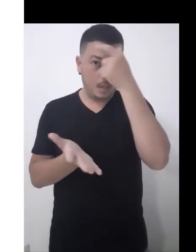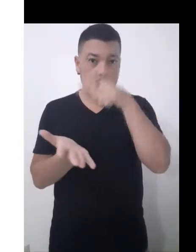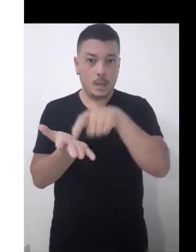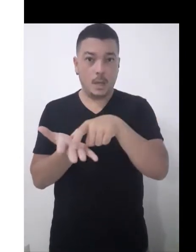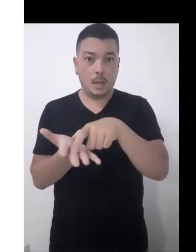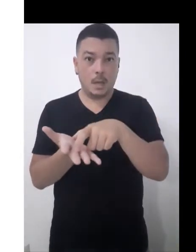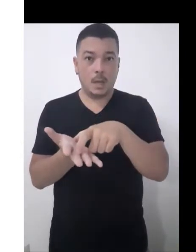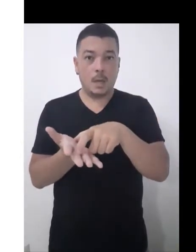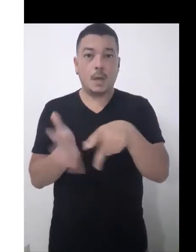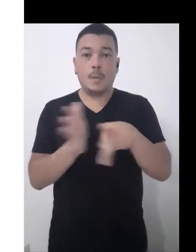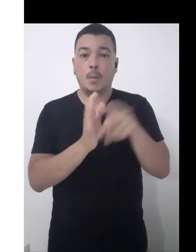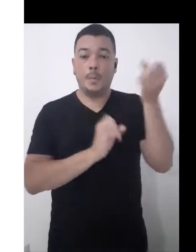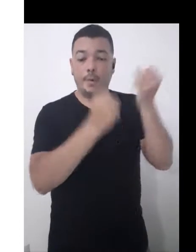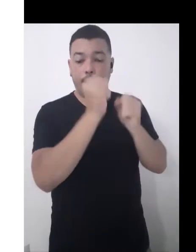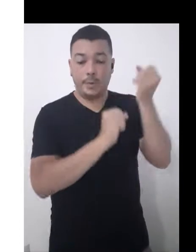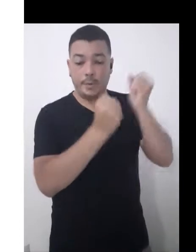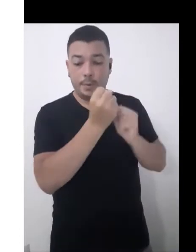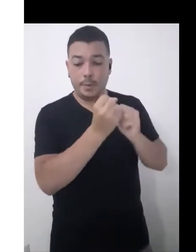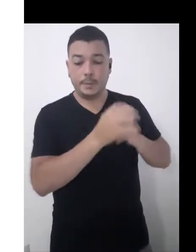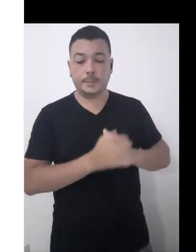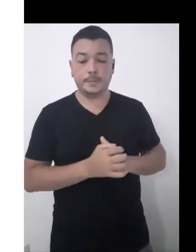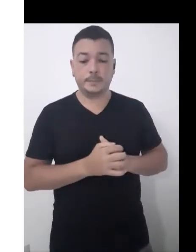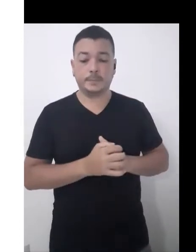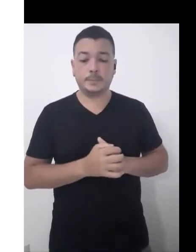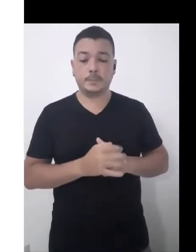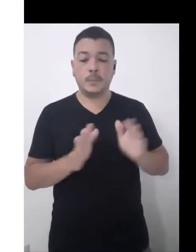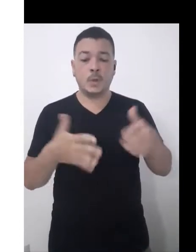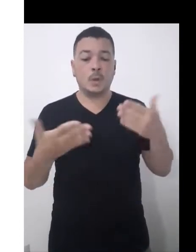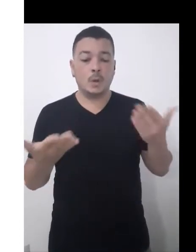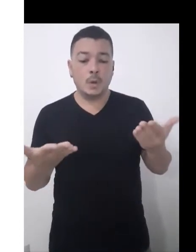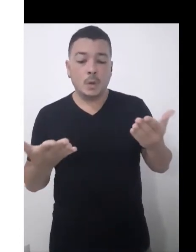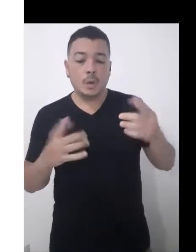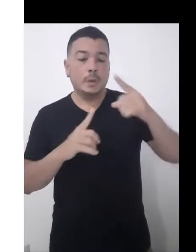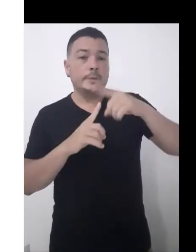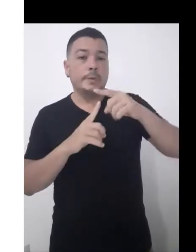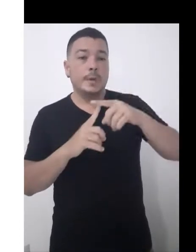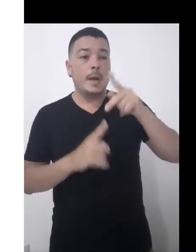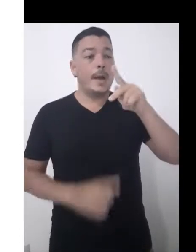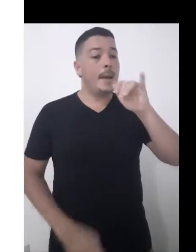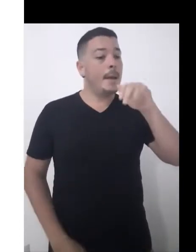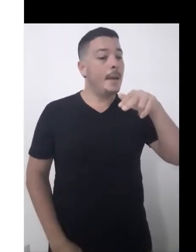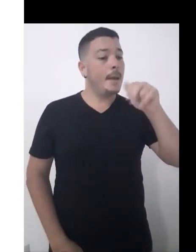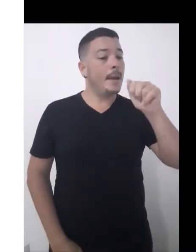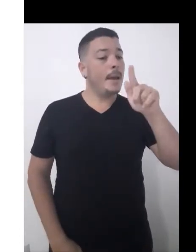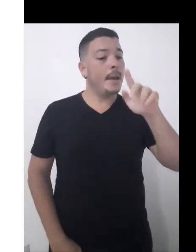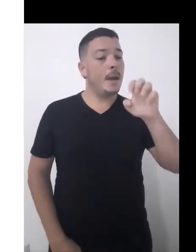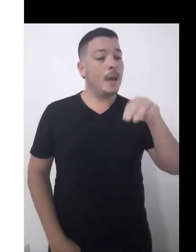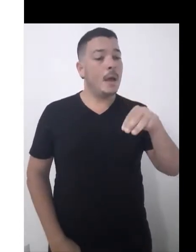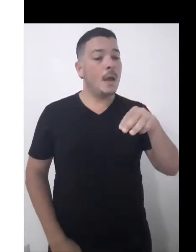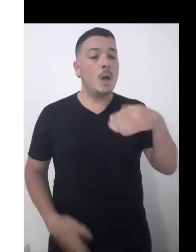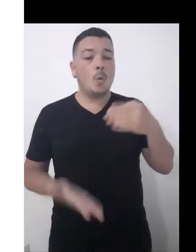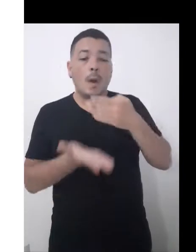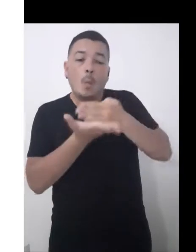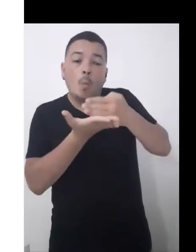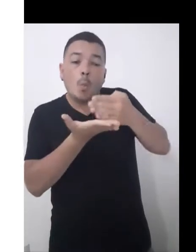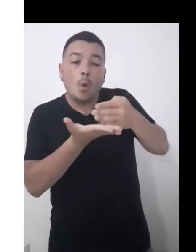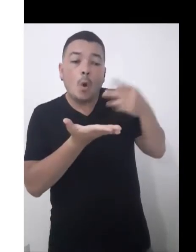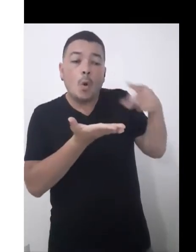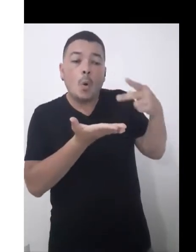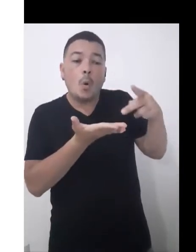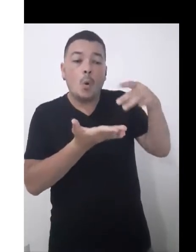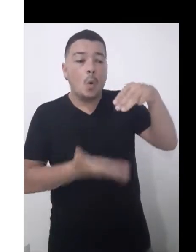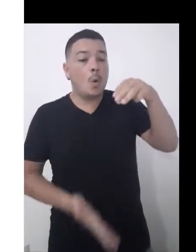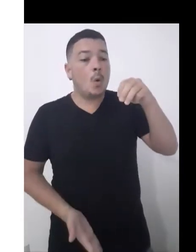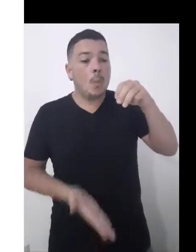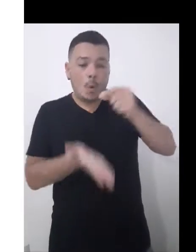fábrica. Fator de fábrica está se referindo à pinagem, a quantidade de pinos que o seu módulo de memória tem. Módulo, ou na linguagem popular, pente